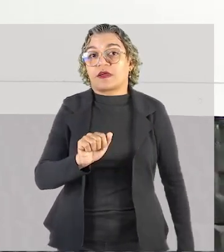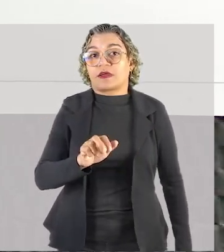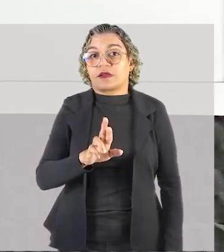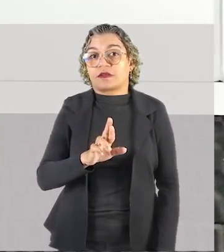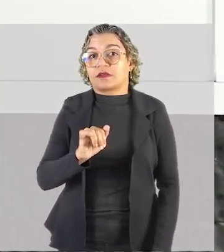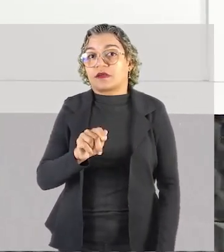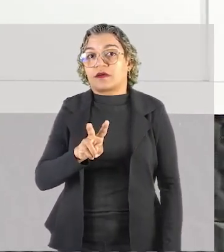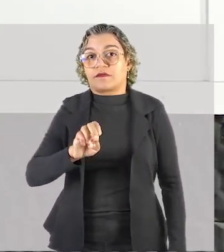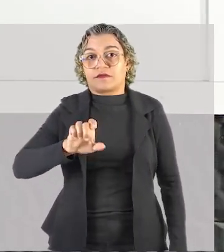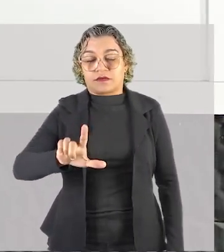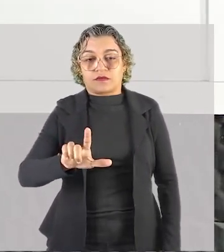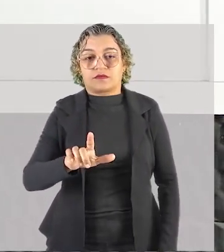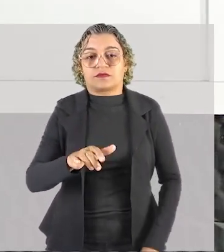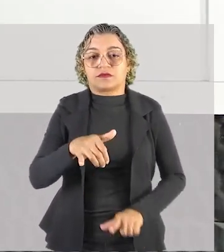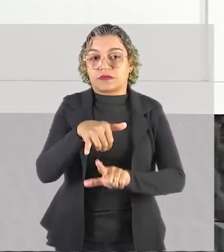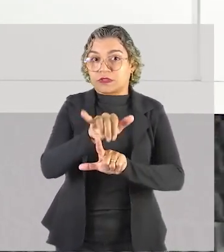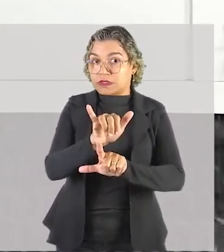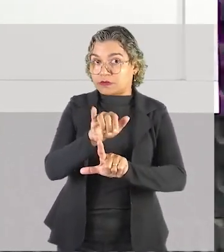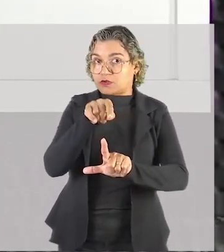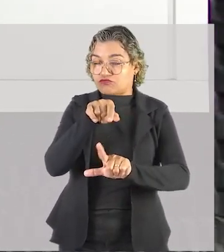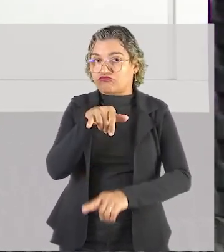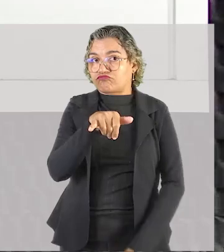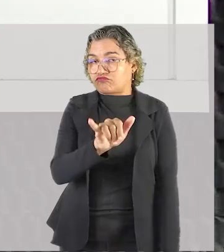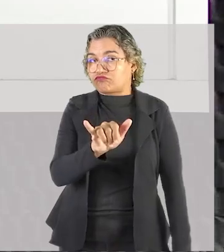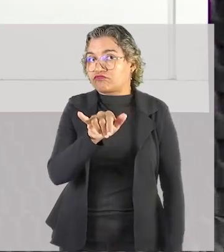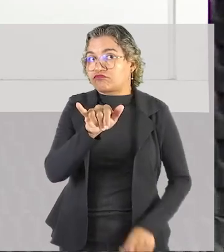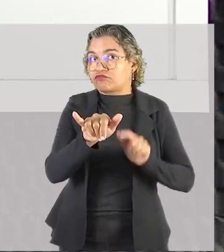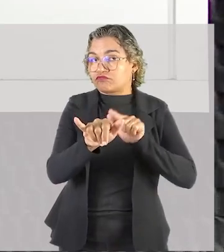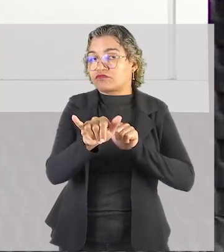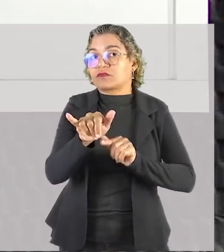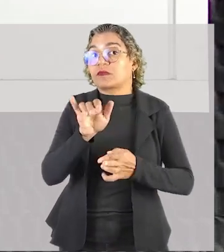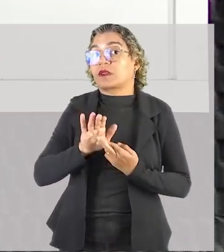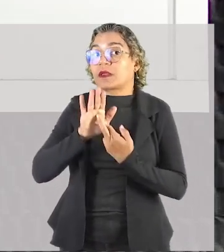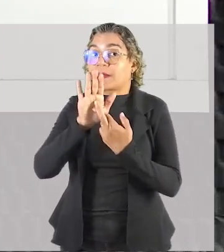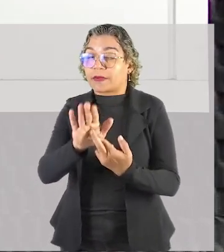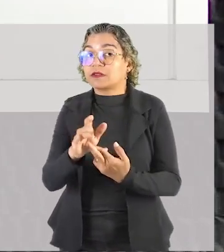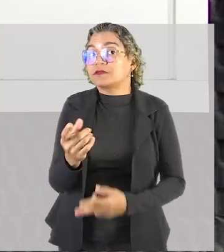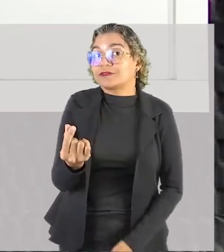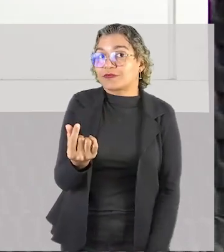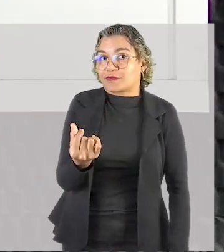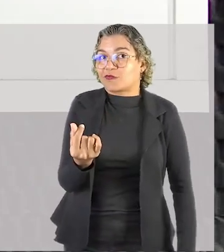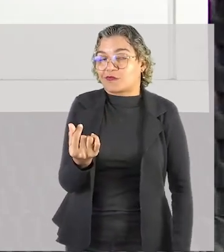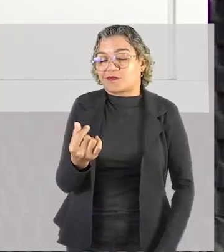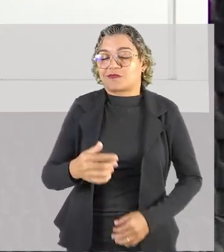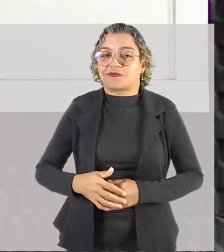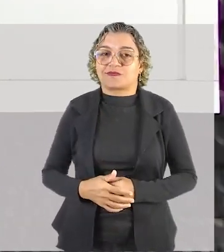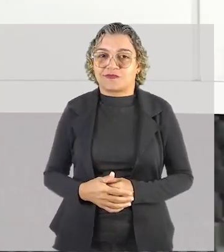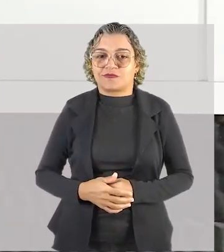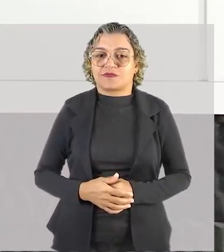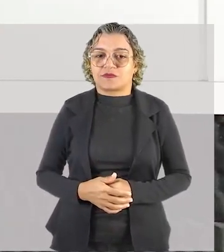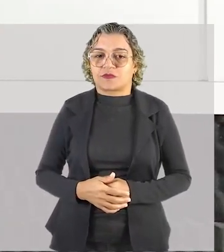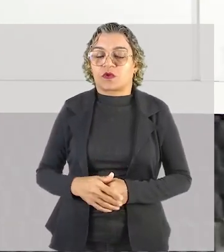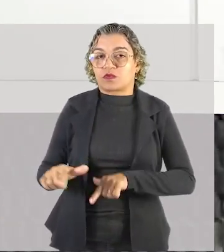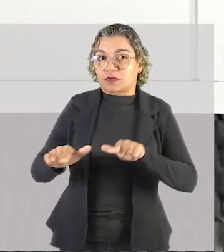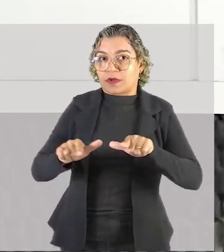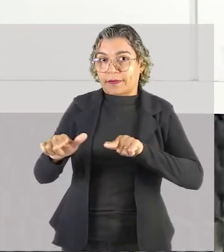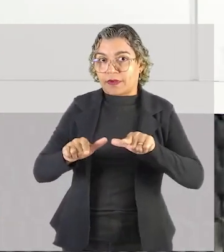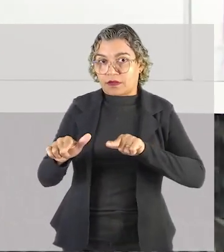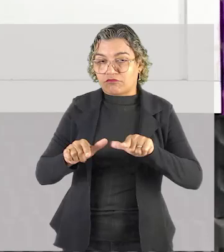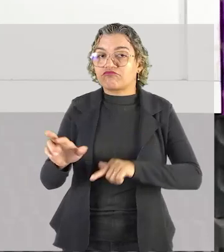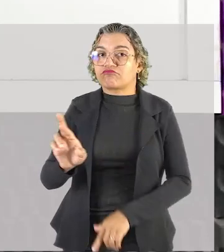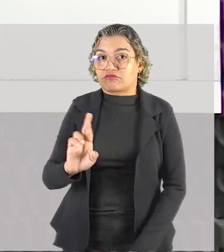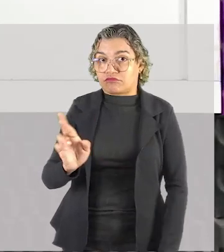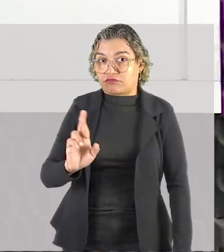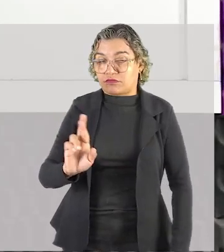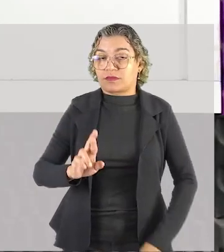y, essa variável y representa o preço, né, do serviço em